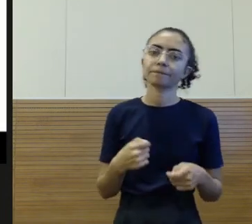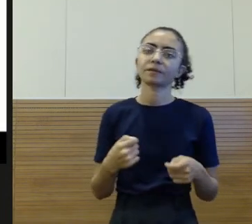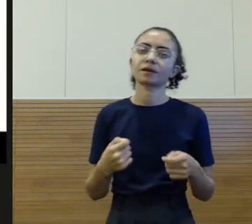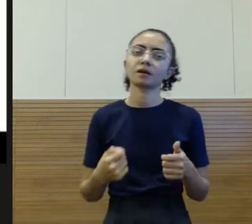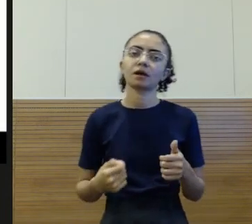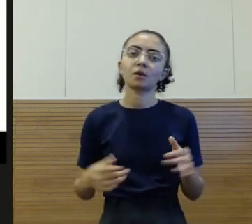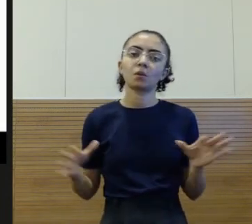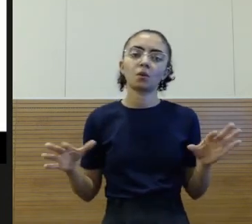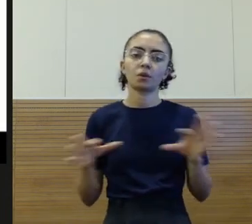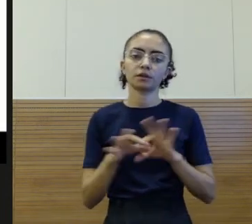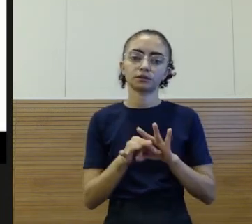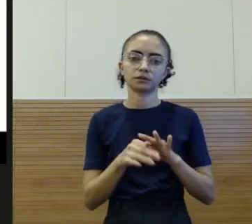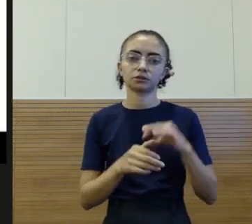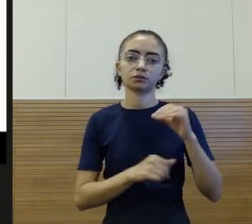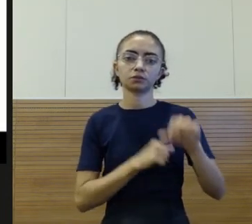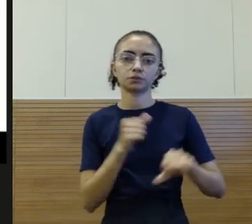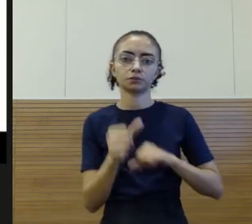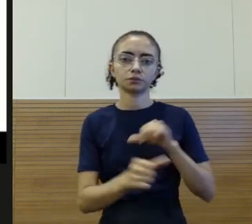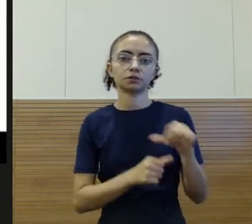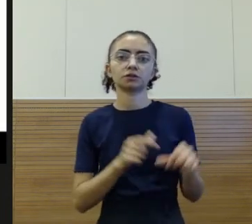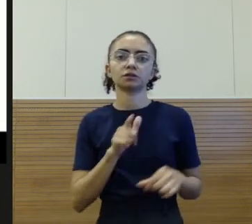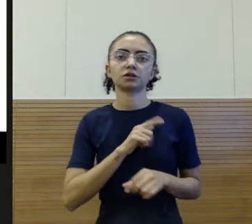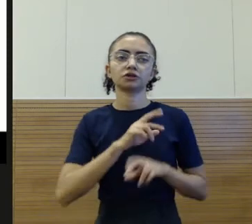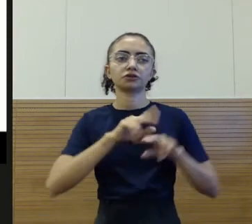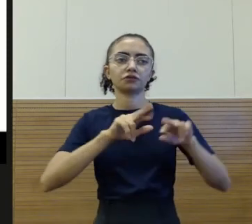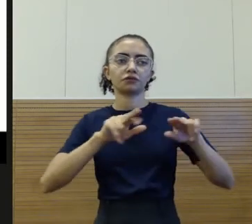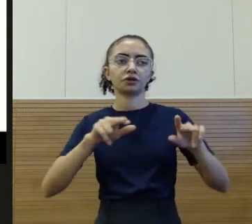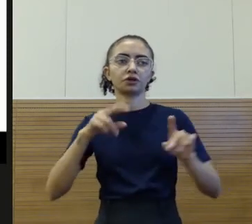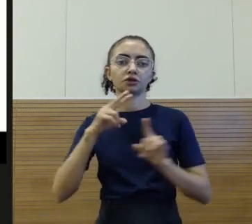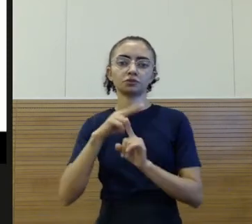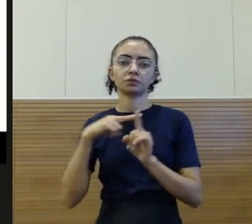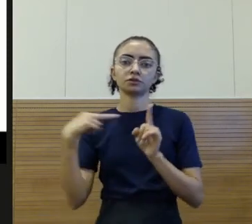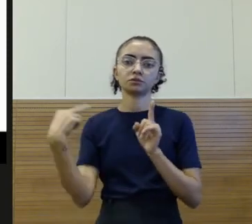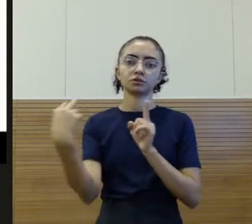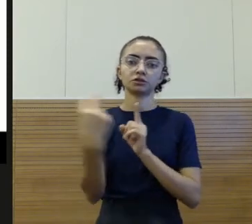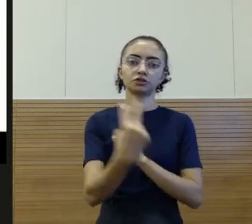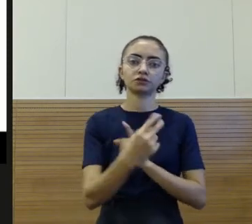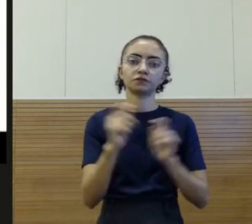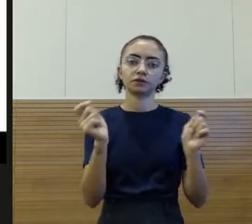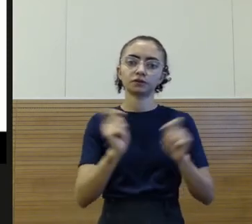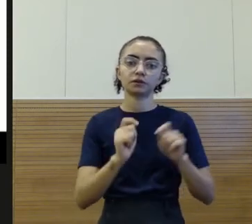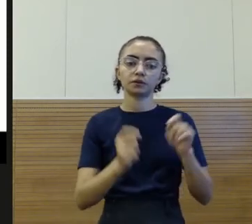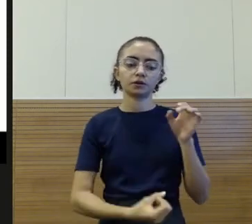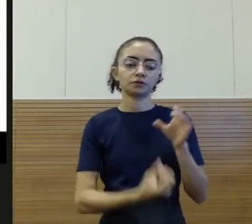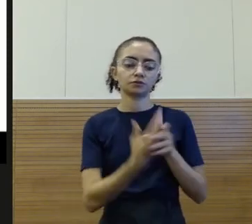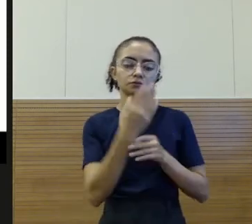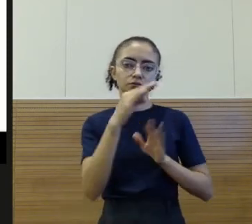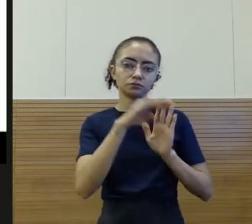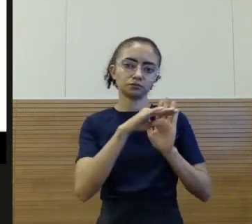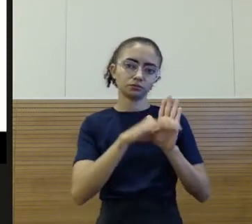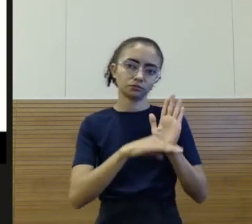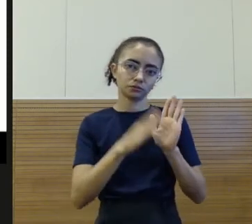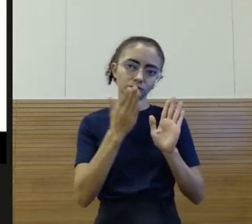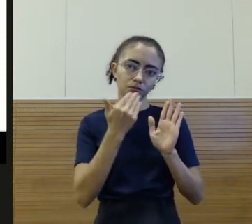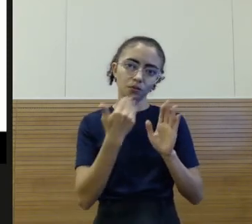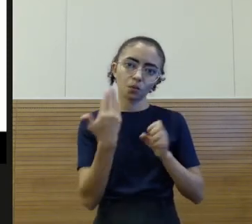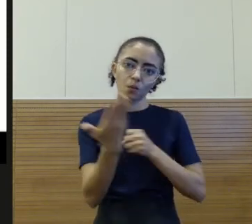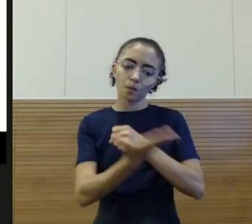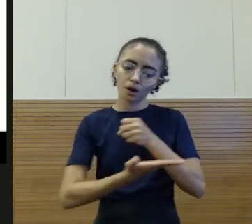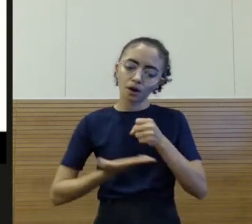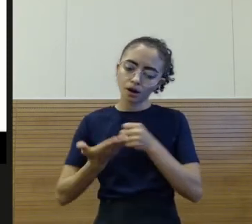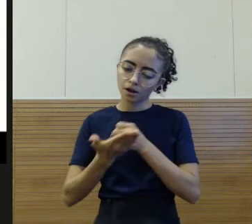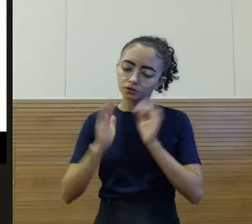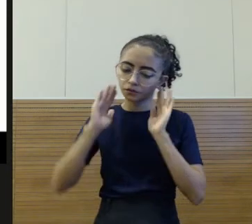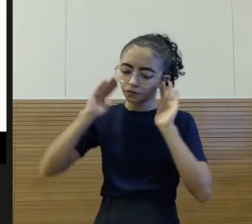fomentar a diversidade, as diferentes perspectivas para poder desenvolver guias alimentares baseados em sistemas alimentares de